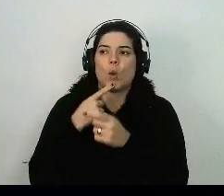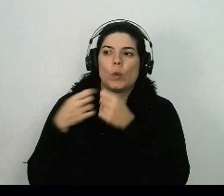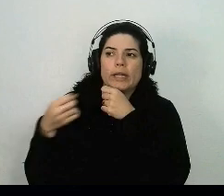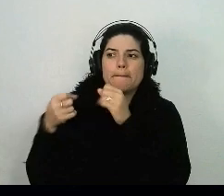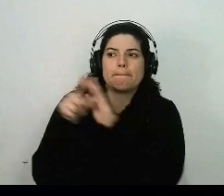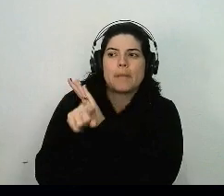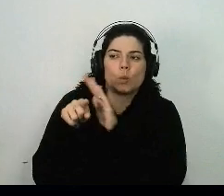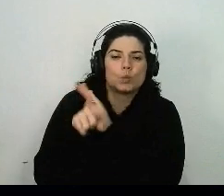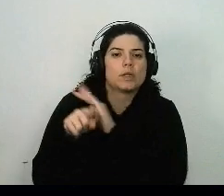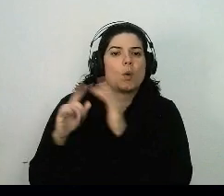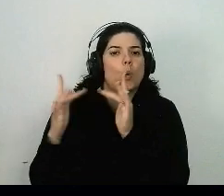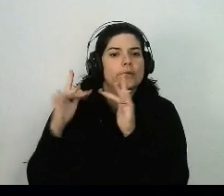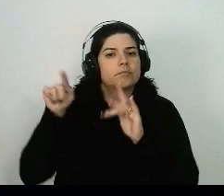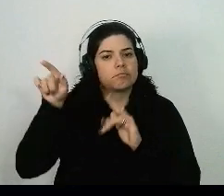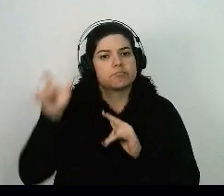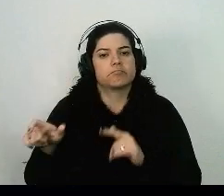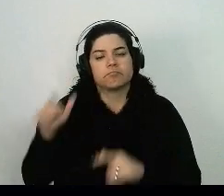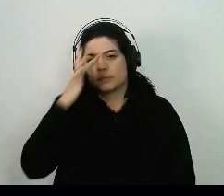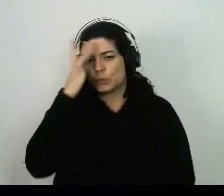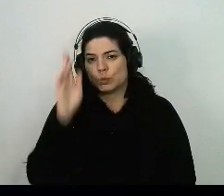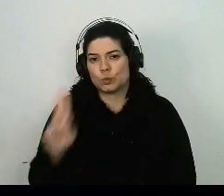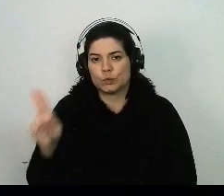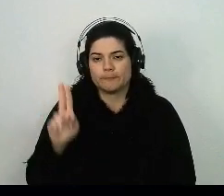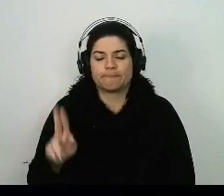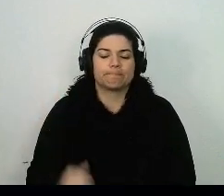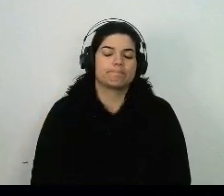ele. Tá? Então, seguindo aqui,